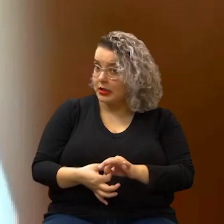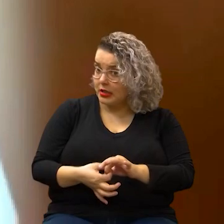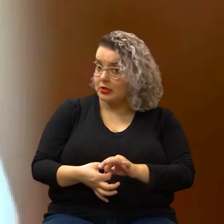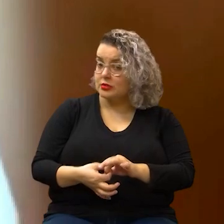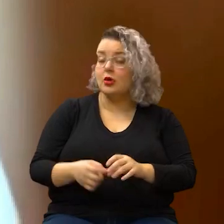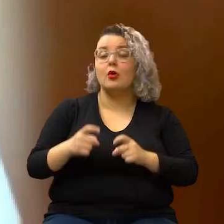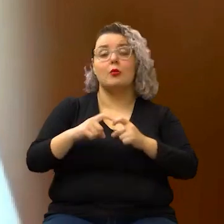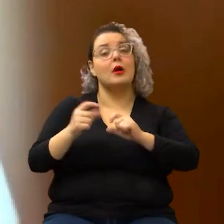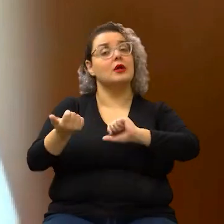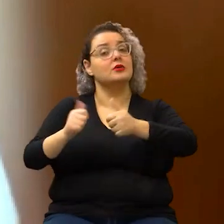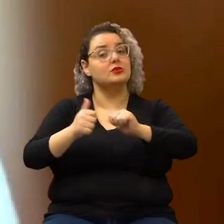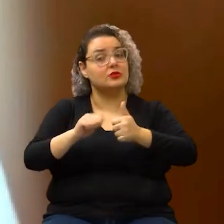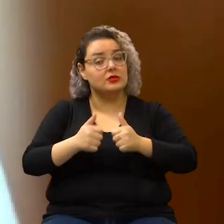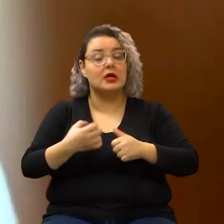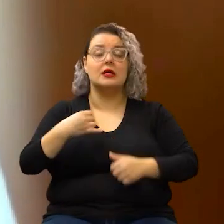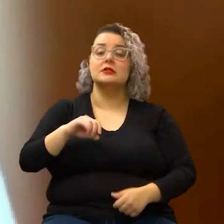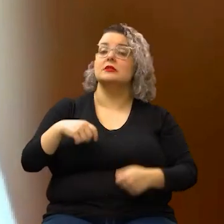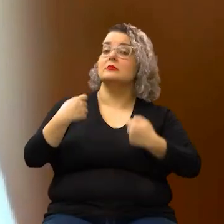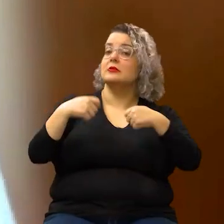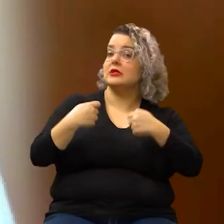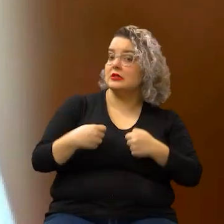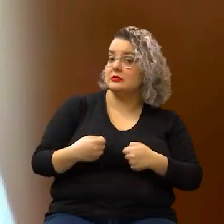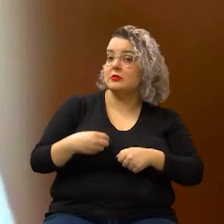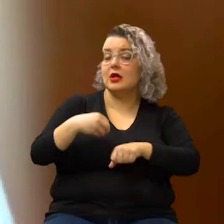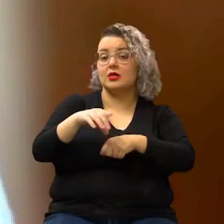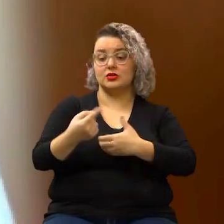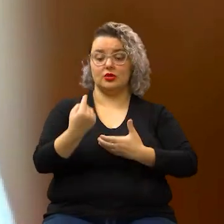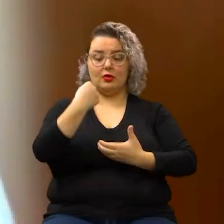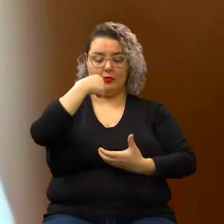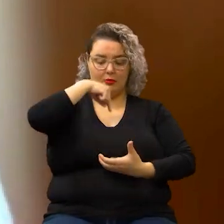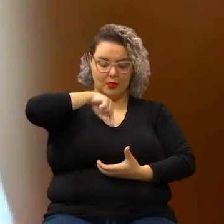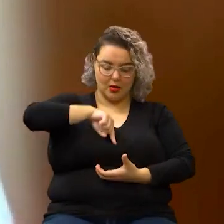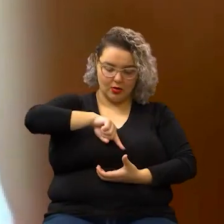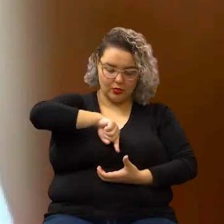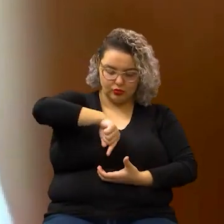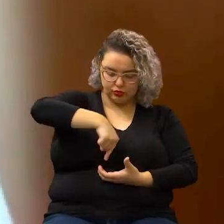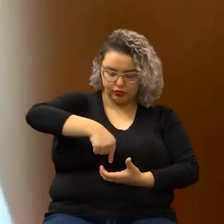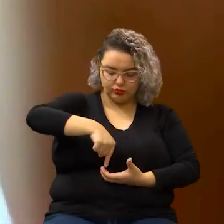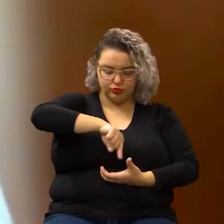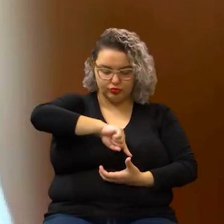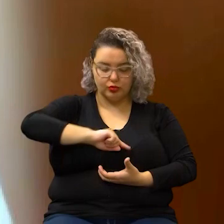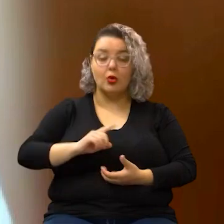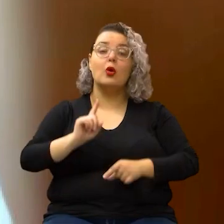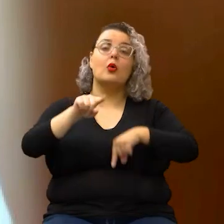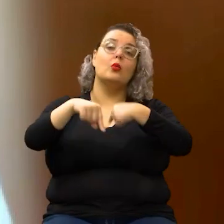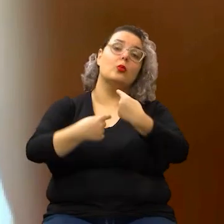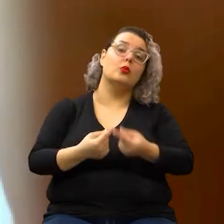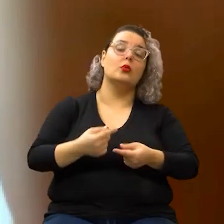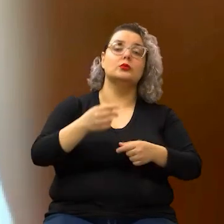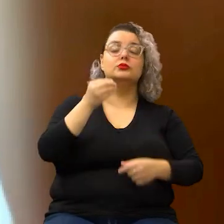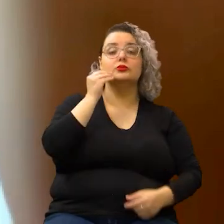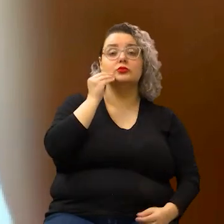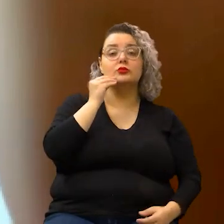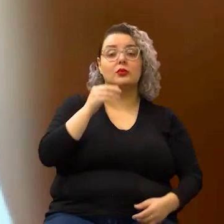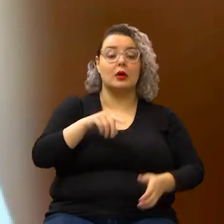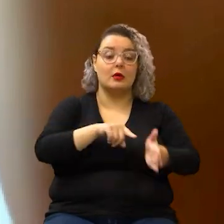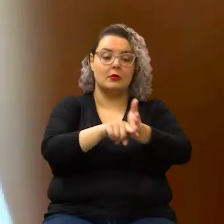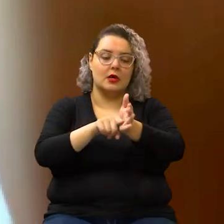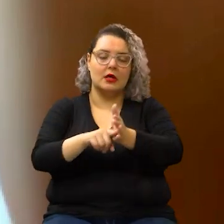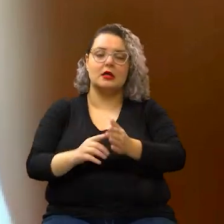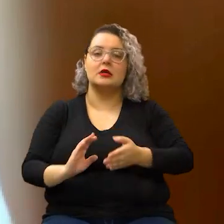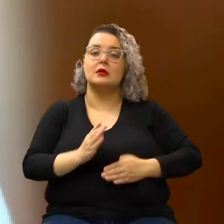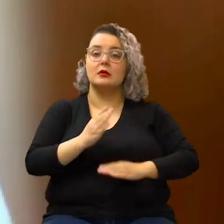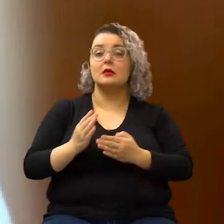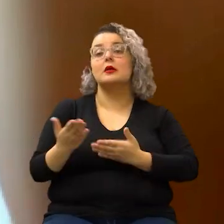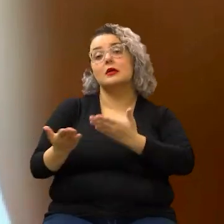contexto, o médico vai avaliar se há necessidade de indicar endoscopia ou outro teste, vai pesquisar a bactéria